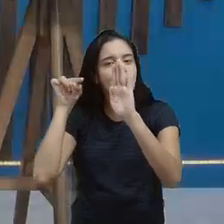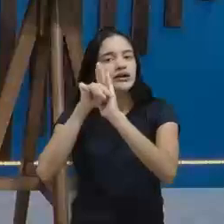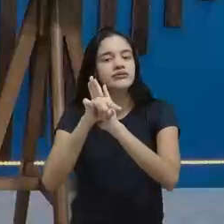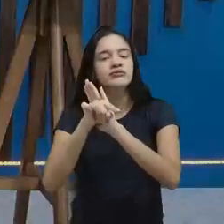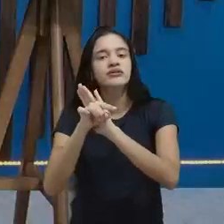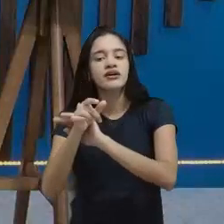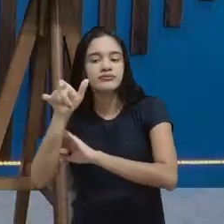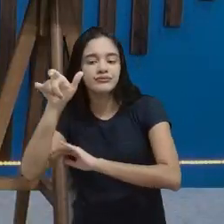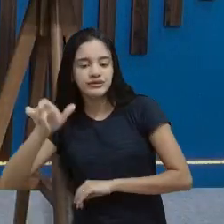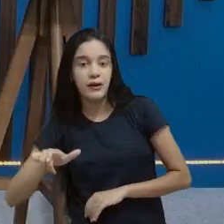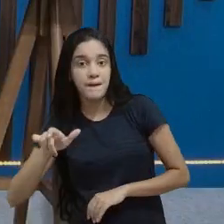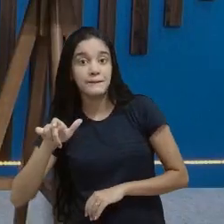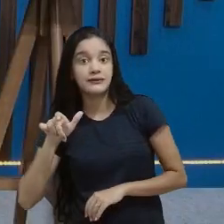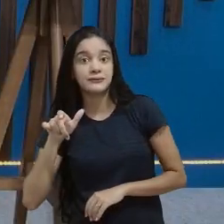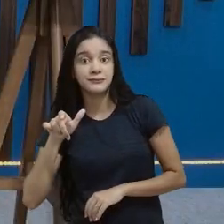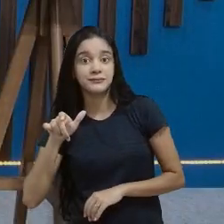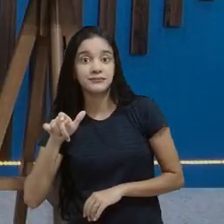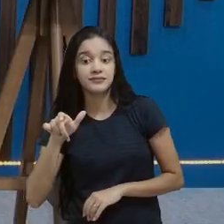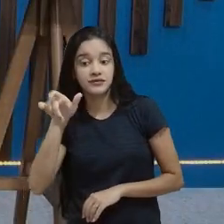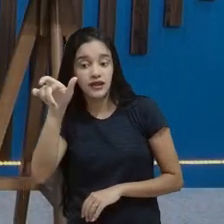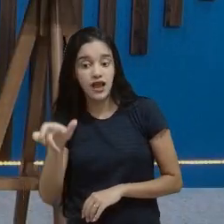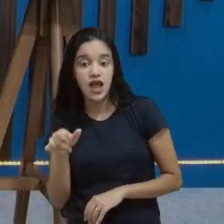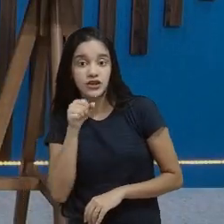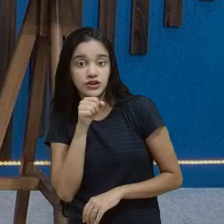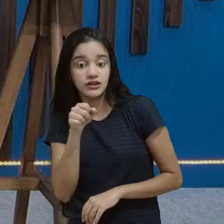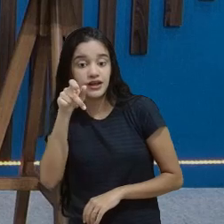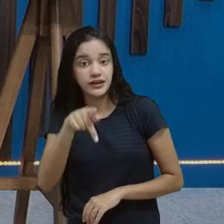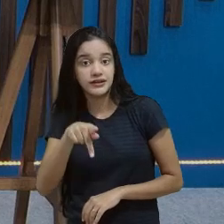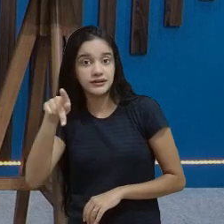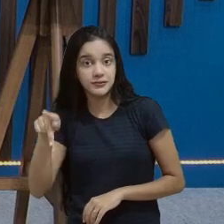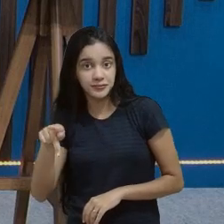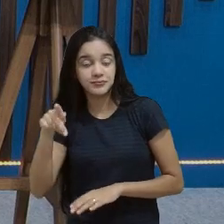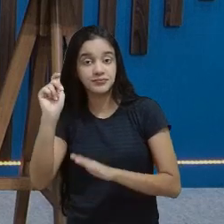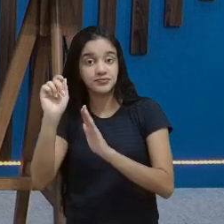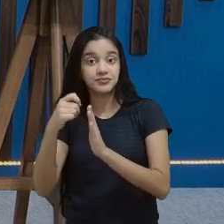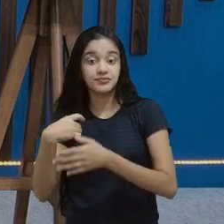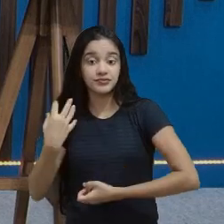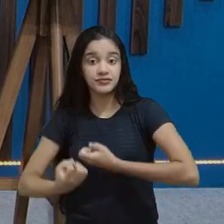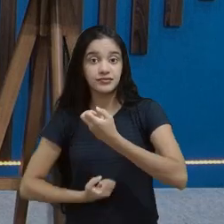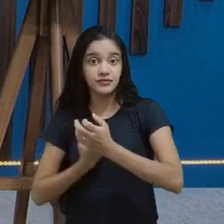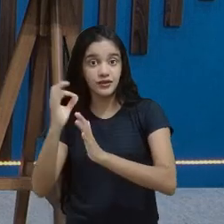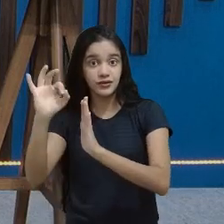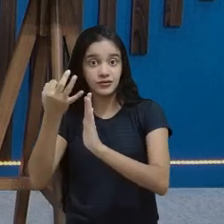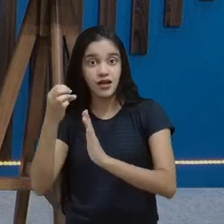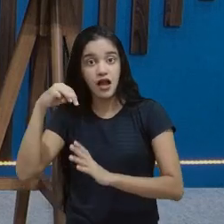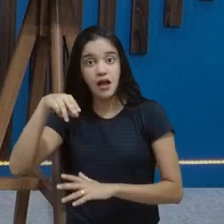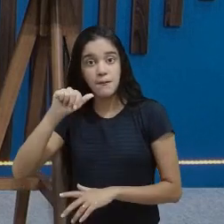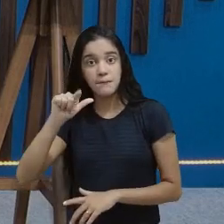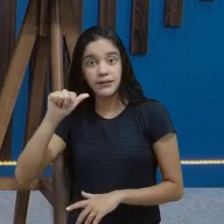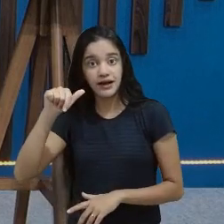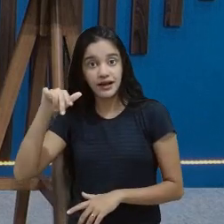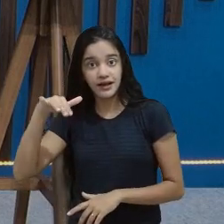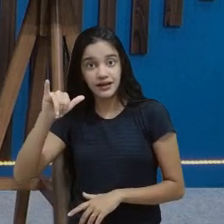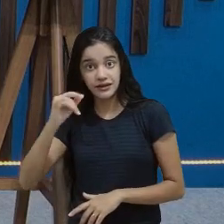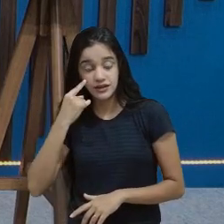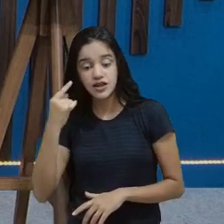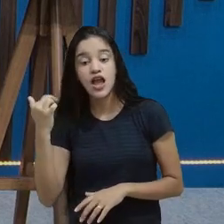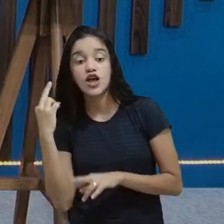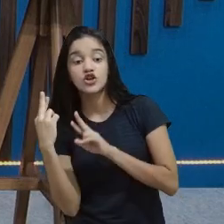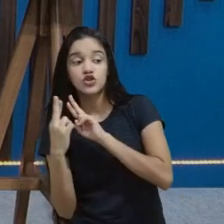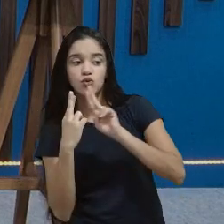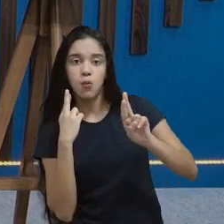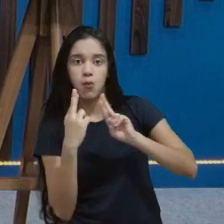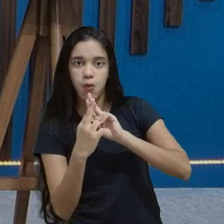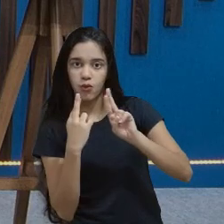e a entrevistada, que era a professora, escritora e poetisa Magali, foi respondendo. E